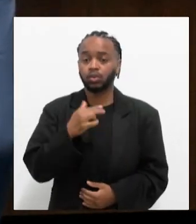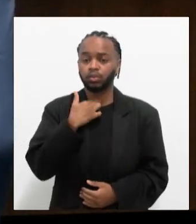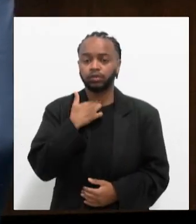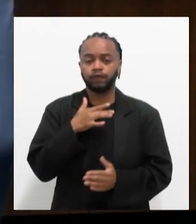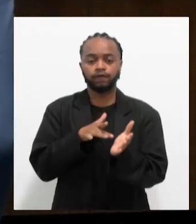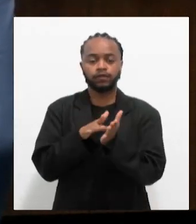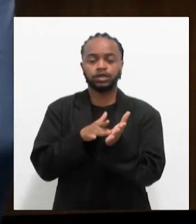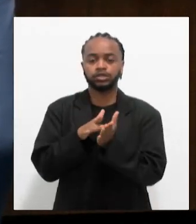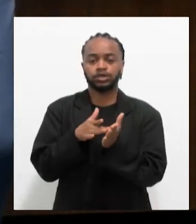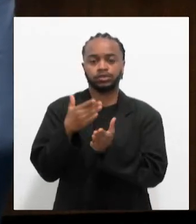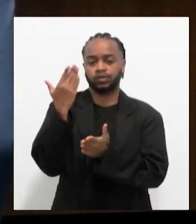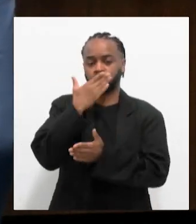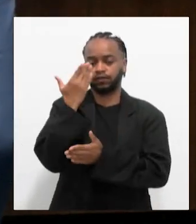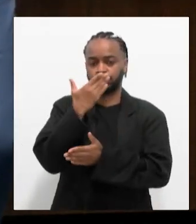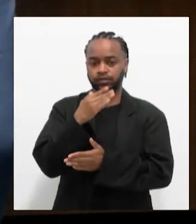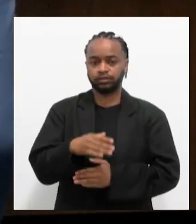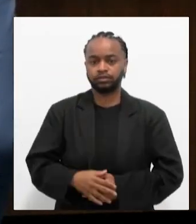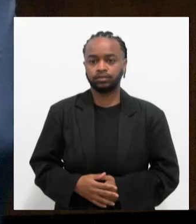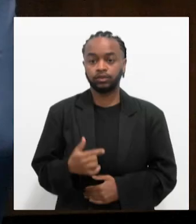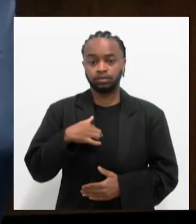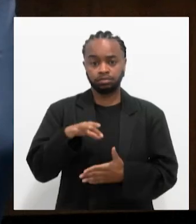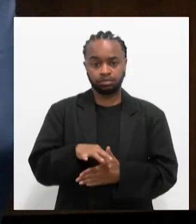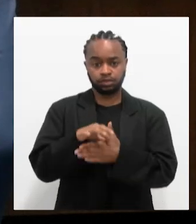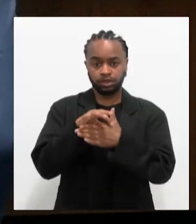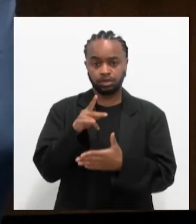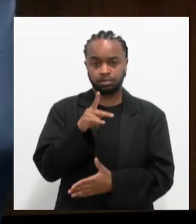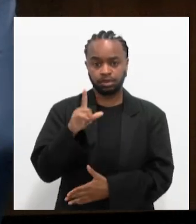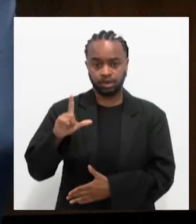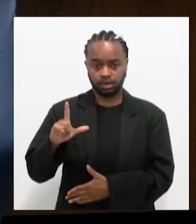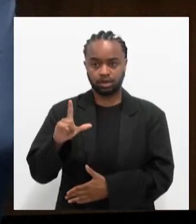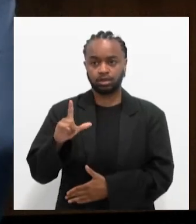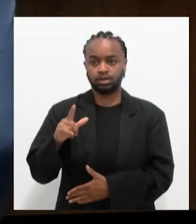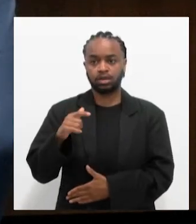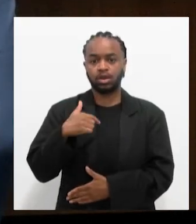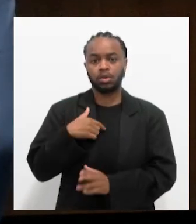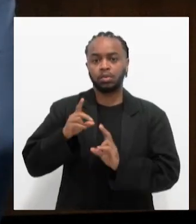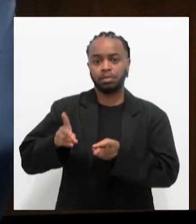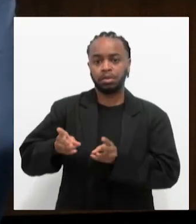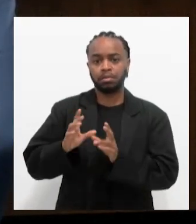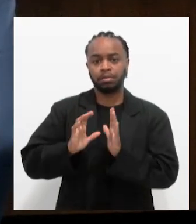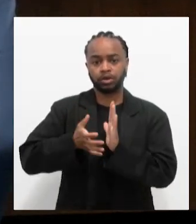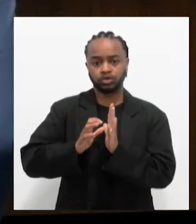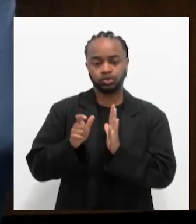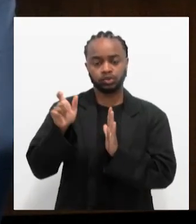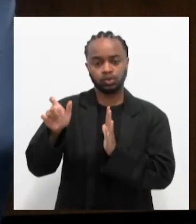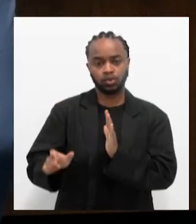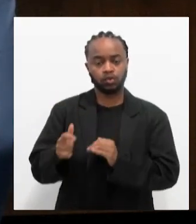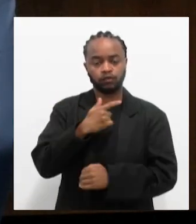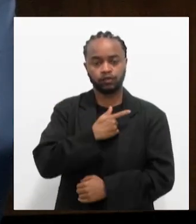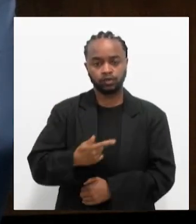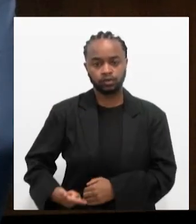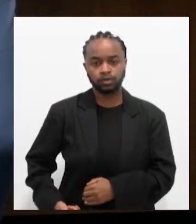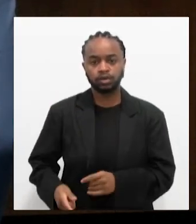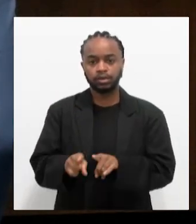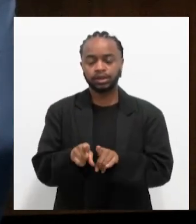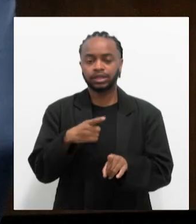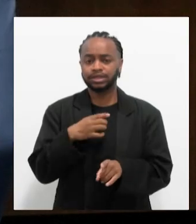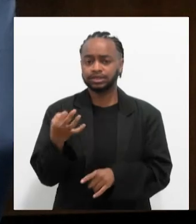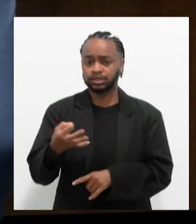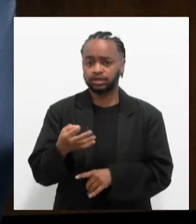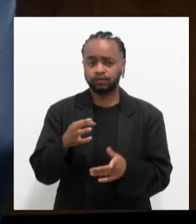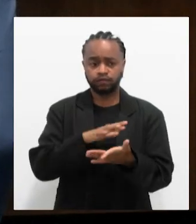peneira. É o que eu digo aqui. Eu sou líder do PL, sou do mesmo partido do governador, e tenho certeza que muitas coisas que